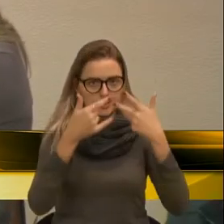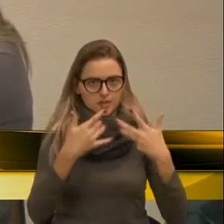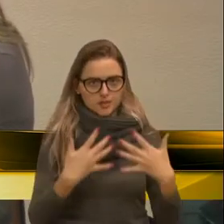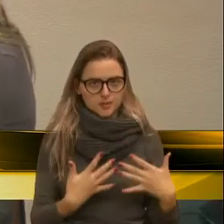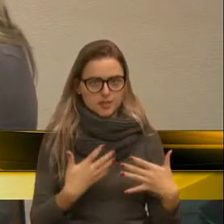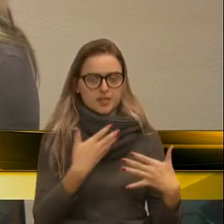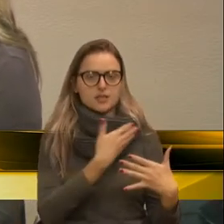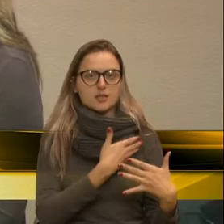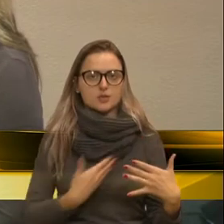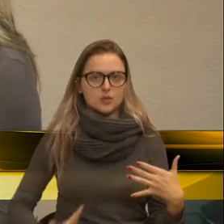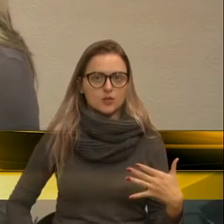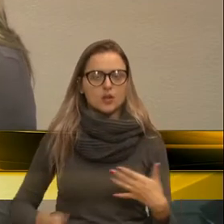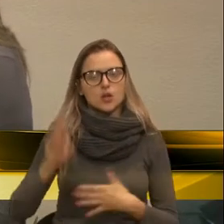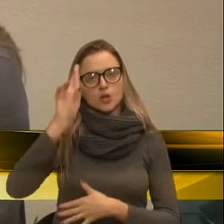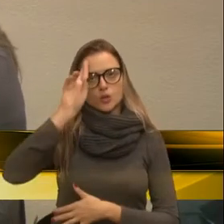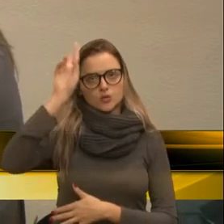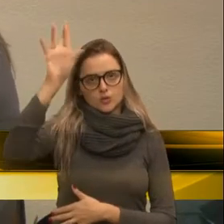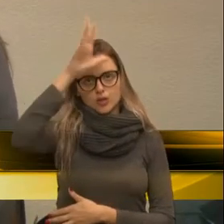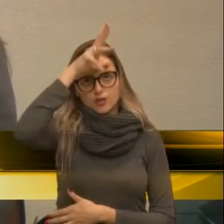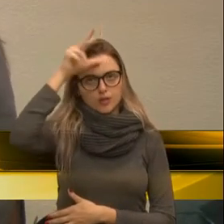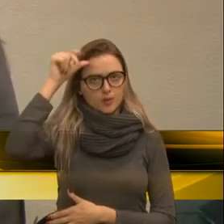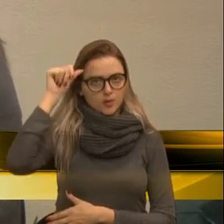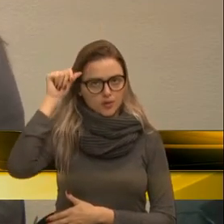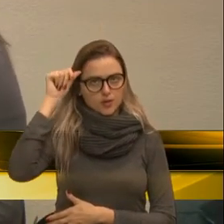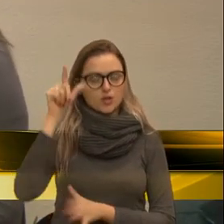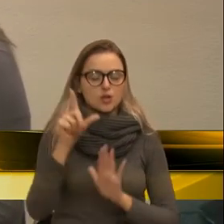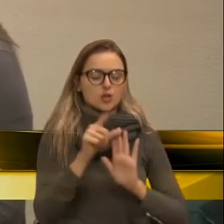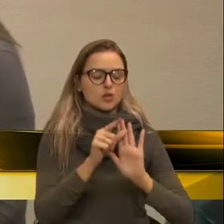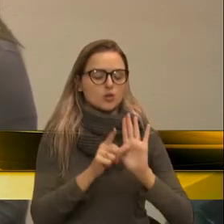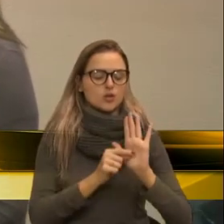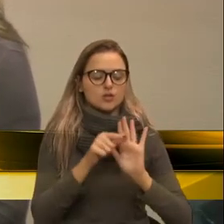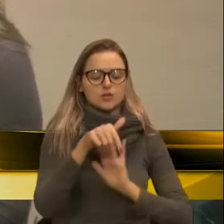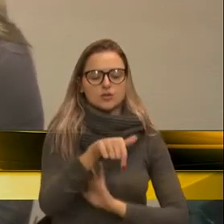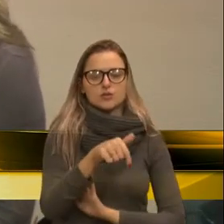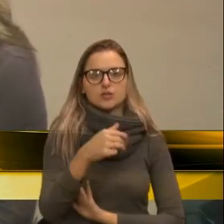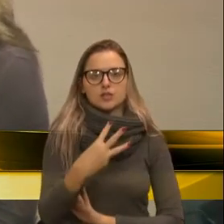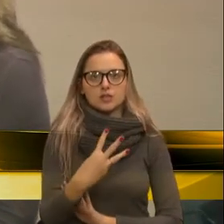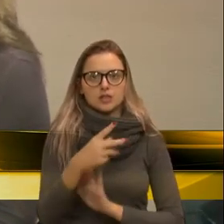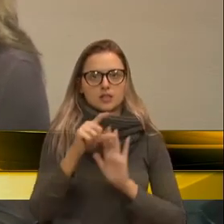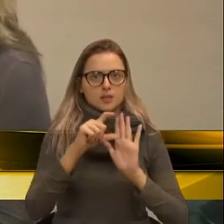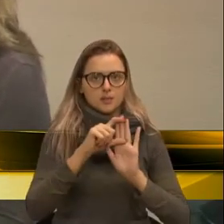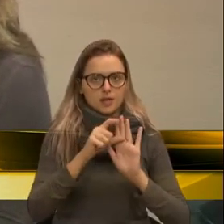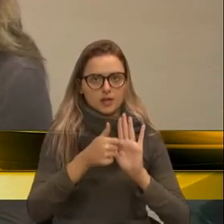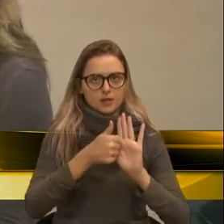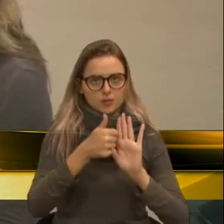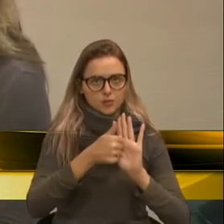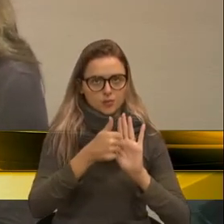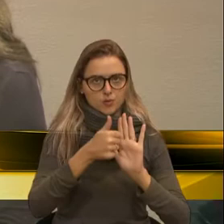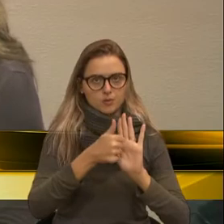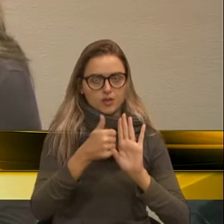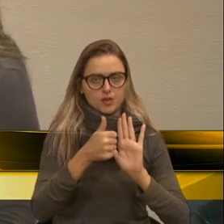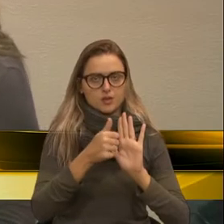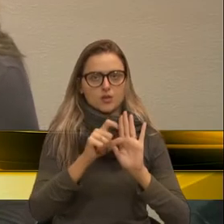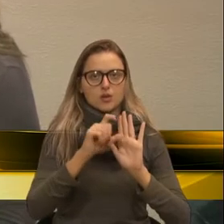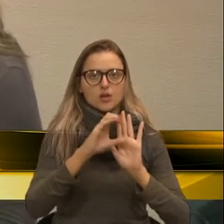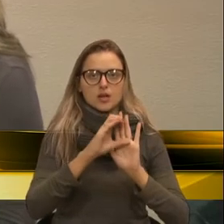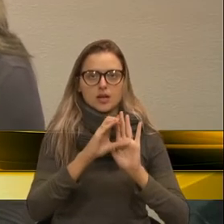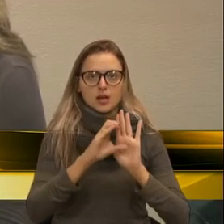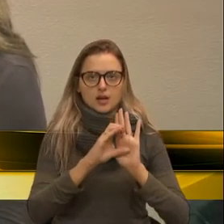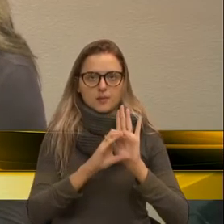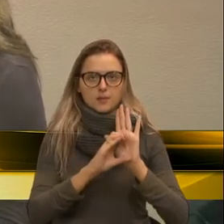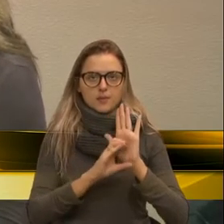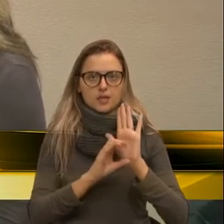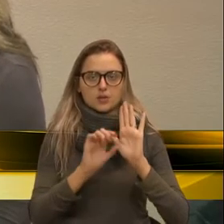referidas, o chefe do Poder Executivo, valendo-se do artigo 73, parágrafo 1º e capítulo